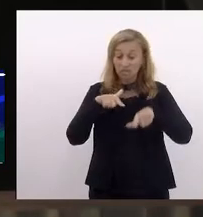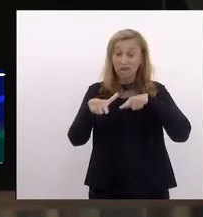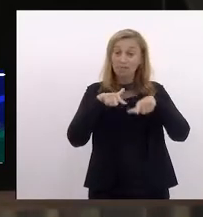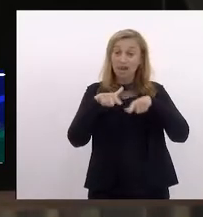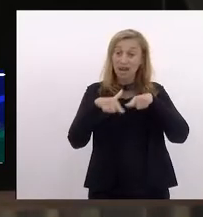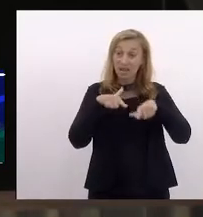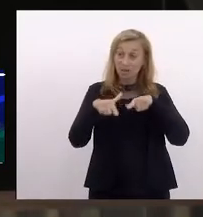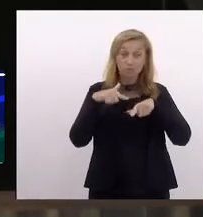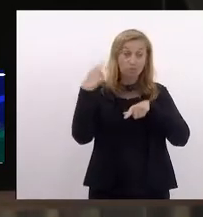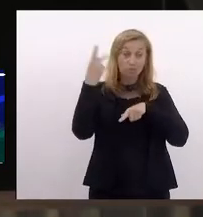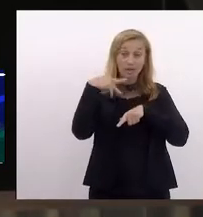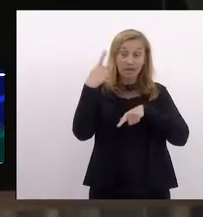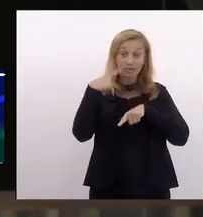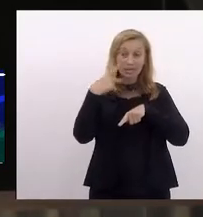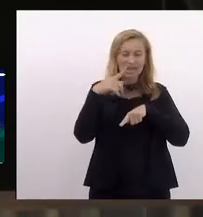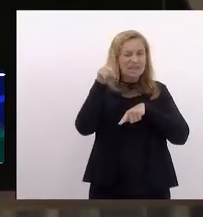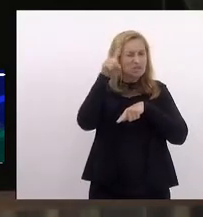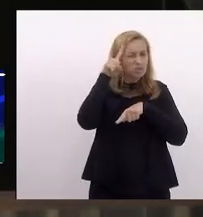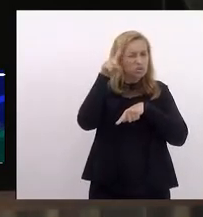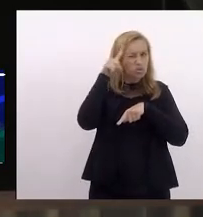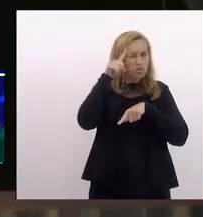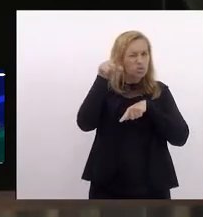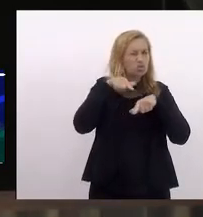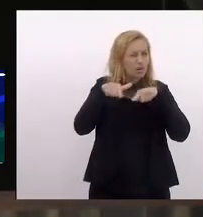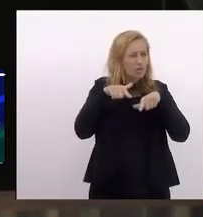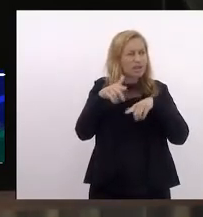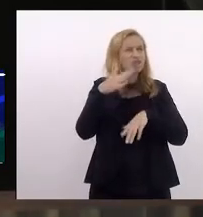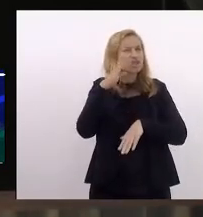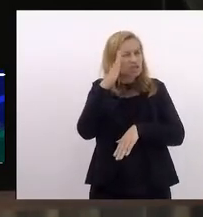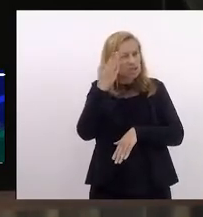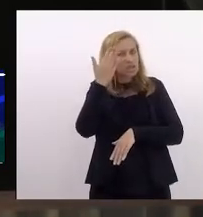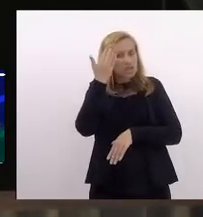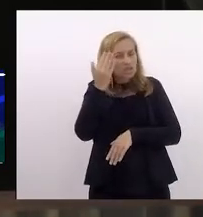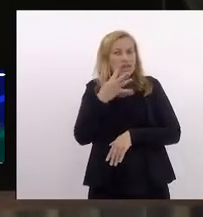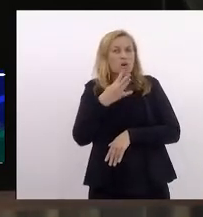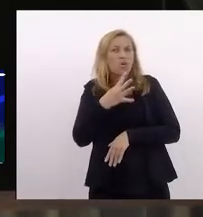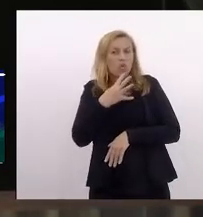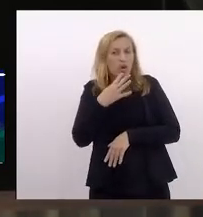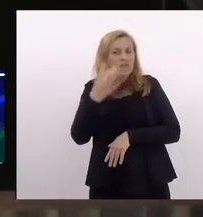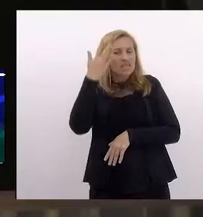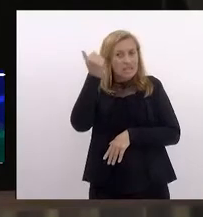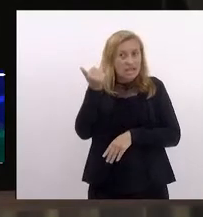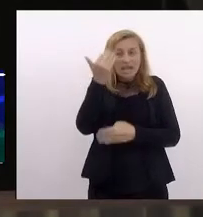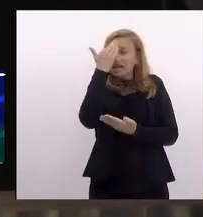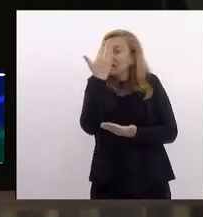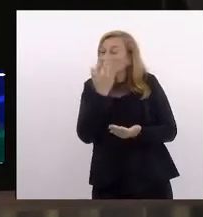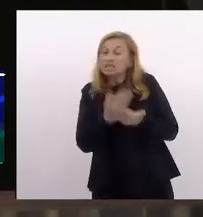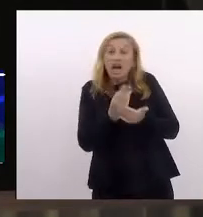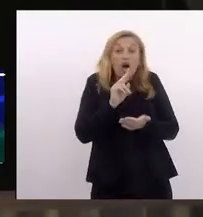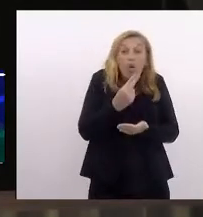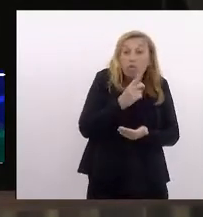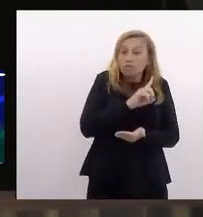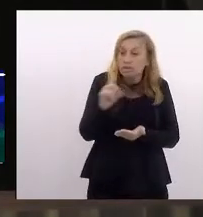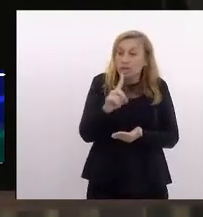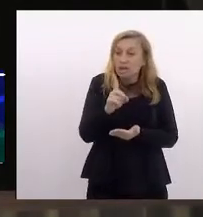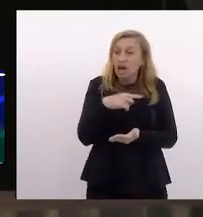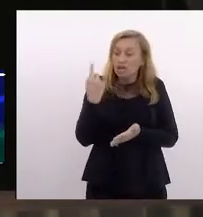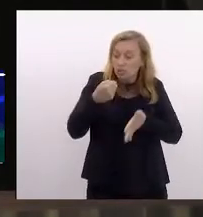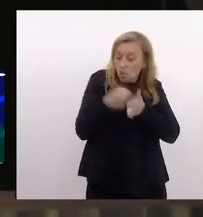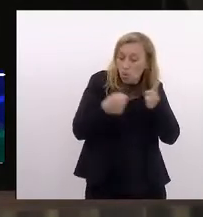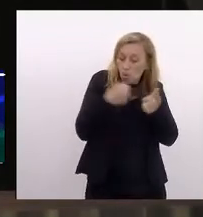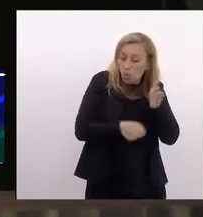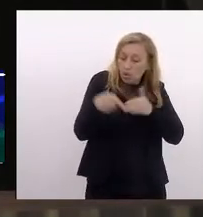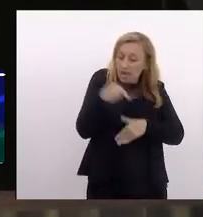que aquela função do dia a dia que todo mundo já conhece queiram acreditar ou não a nossa